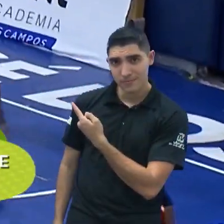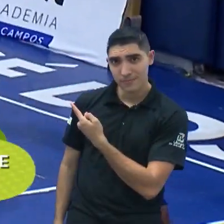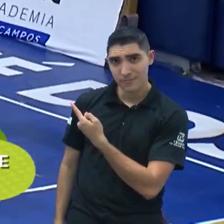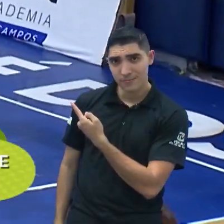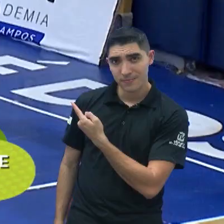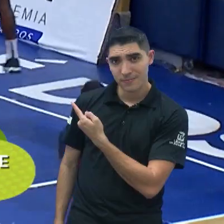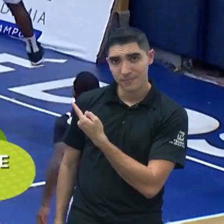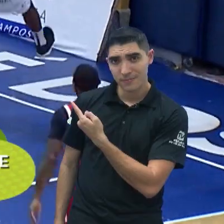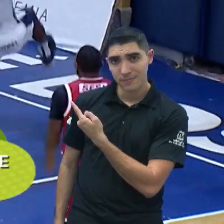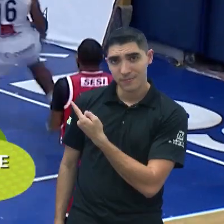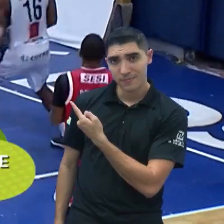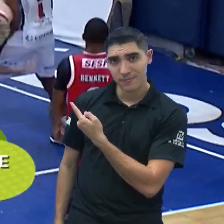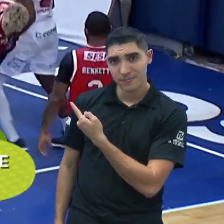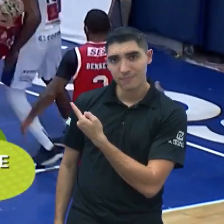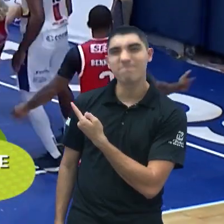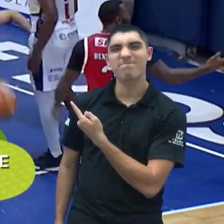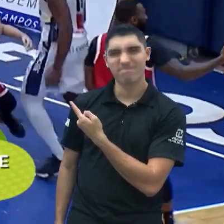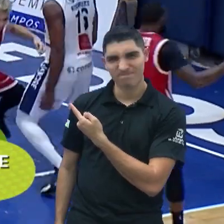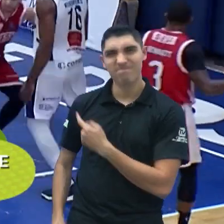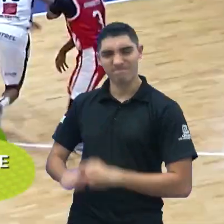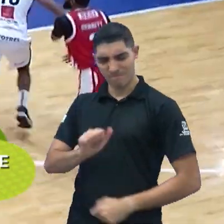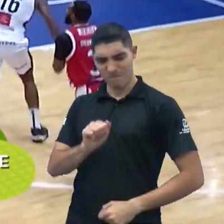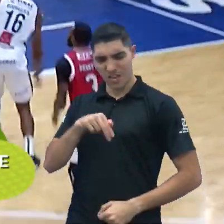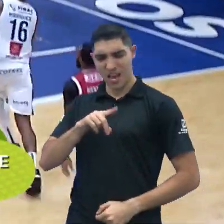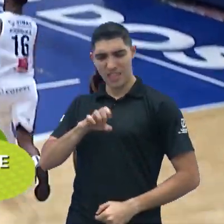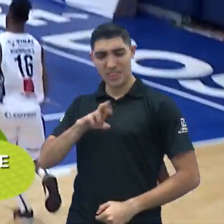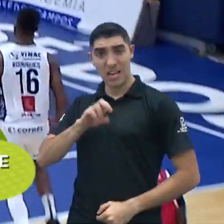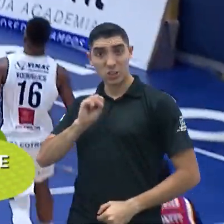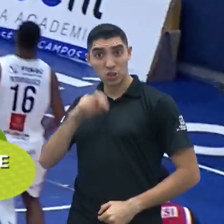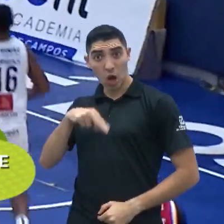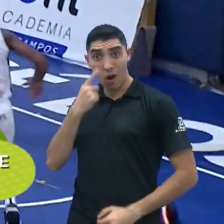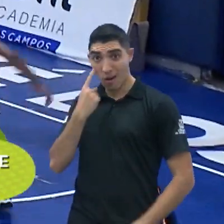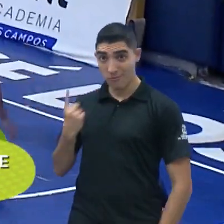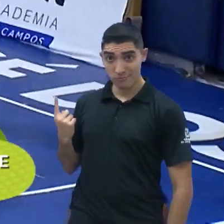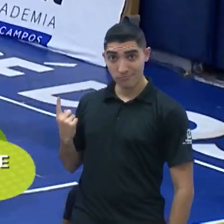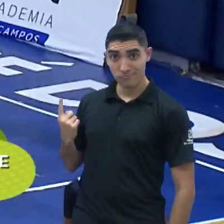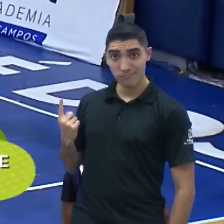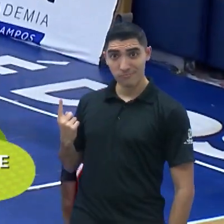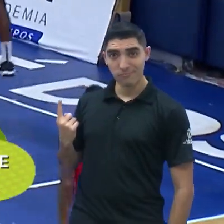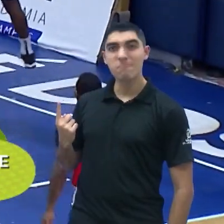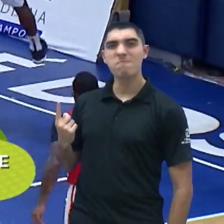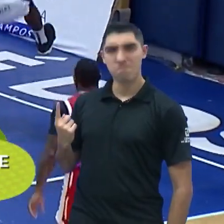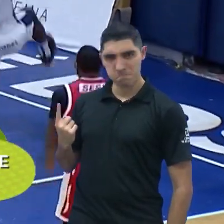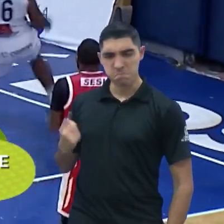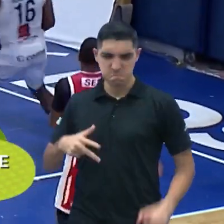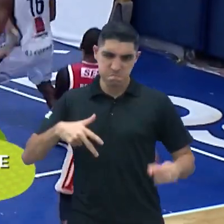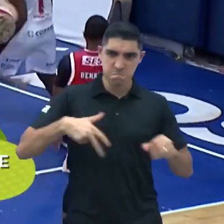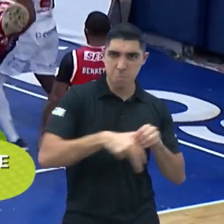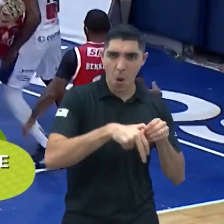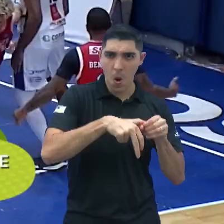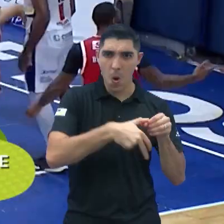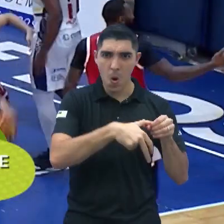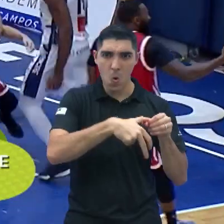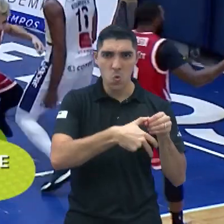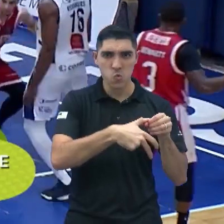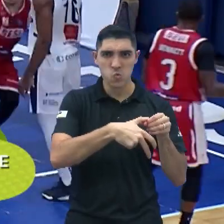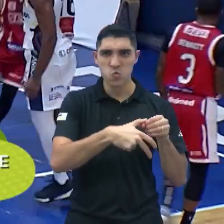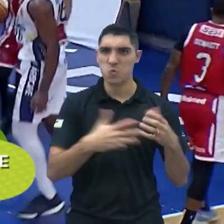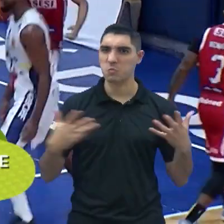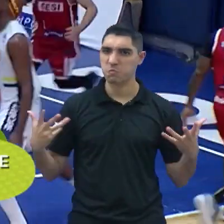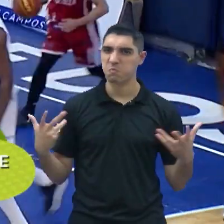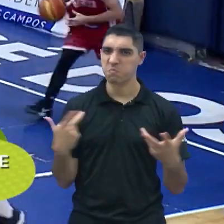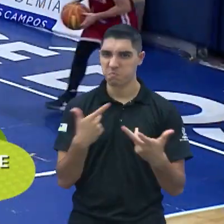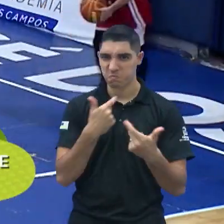aro e o gigante Anderson Rodrigues veio de trás para uma enterrada espetacular,